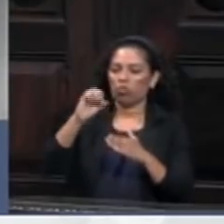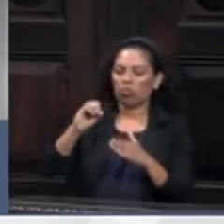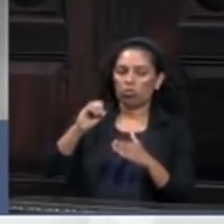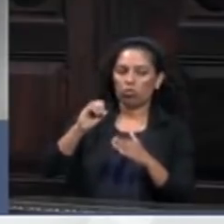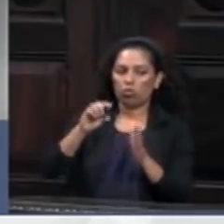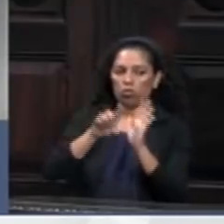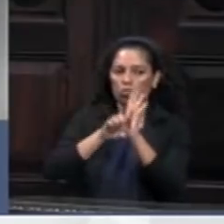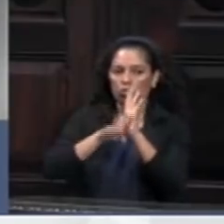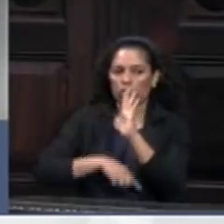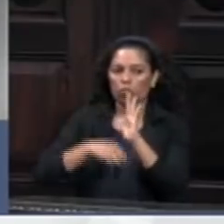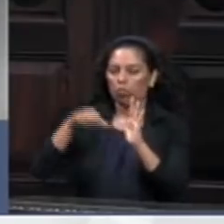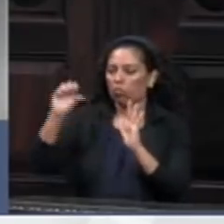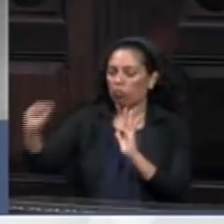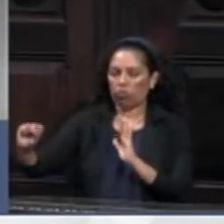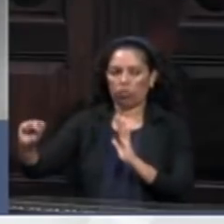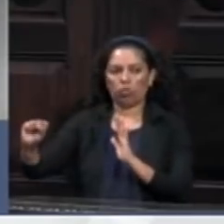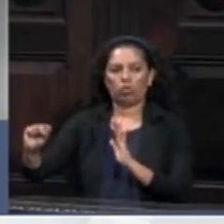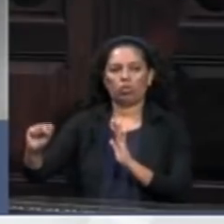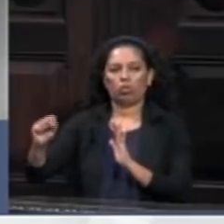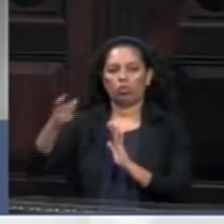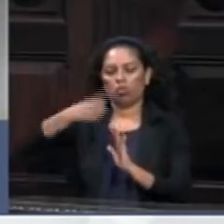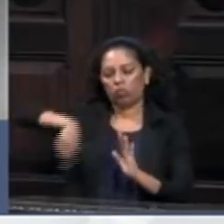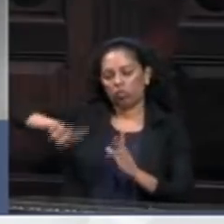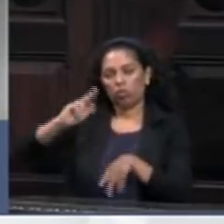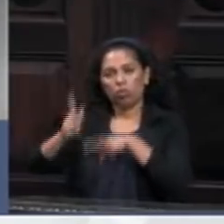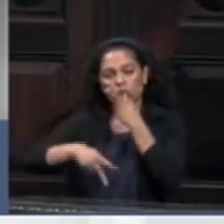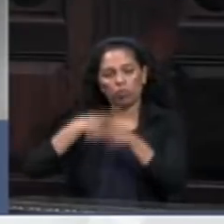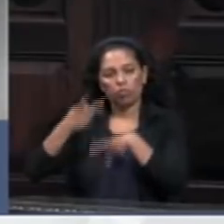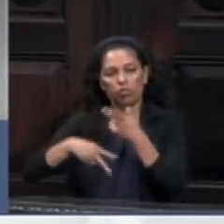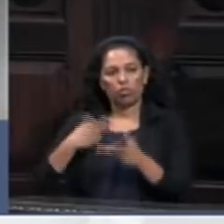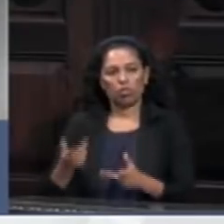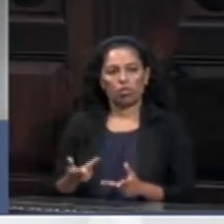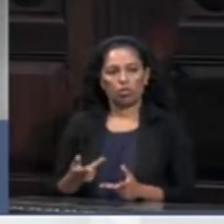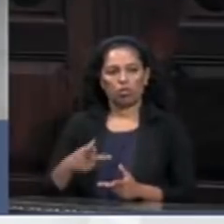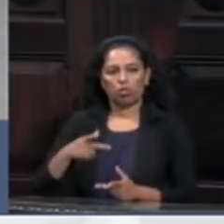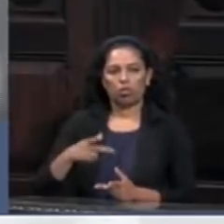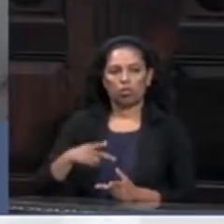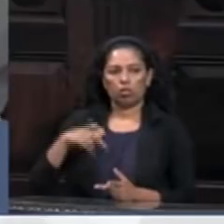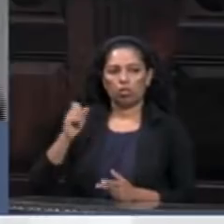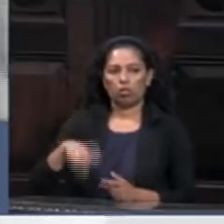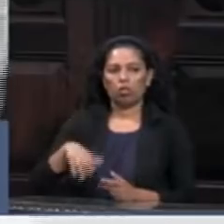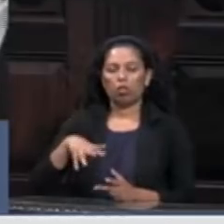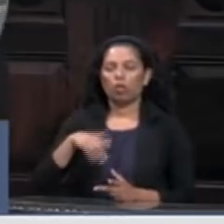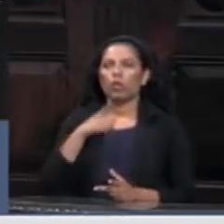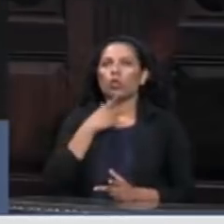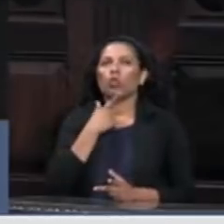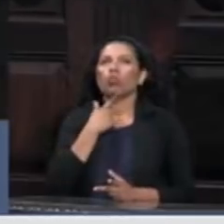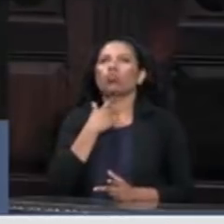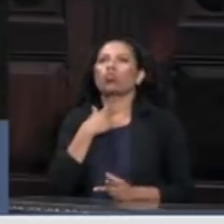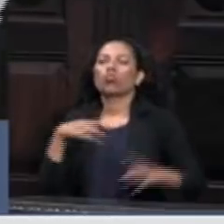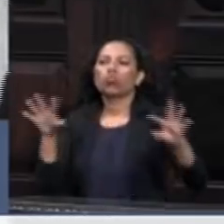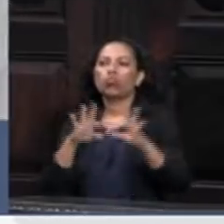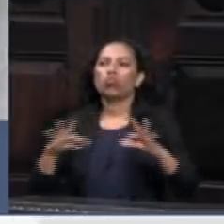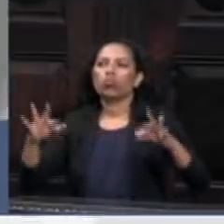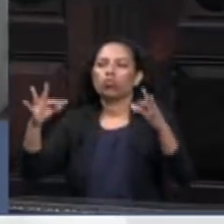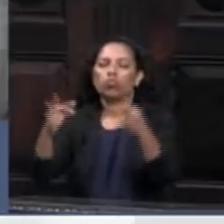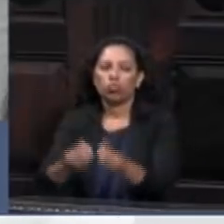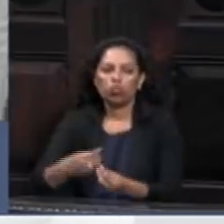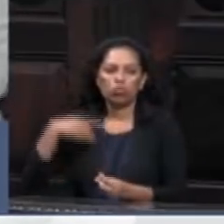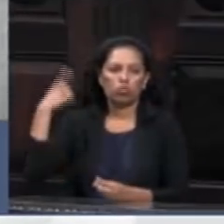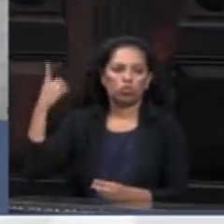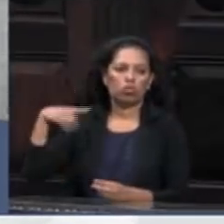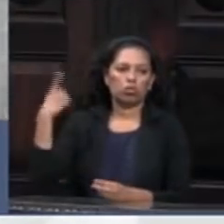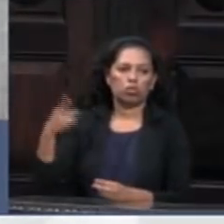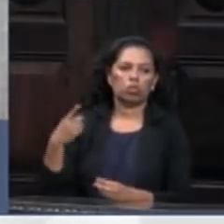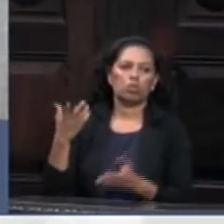É isso que é o remanejamento do programa de trabalho. Isso que é o sonho de todo parlamento